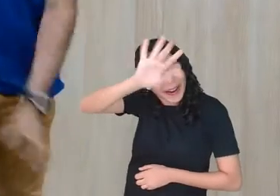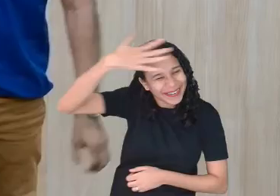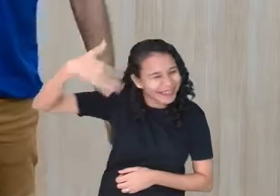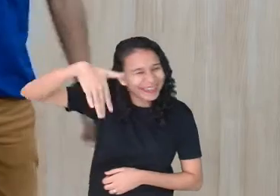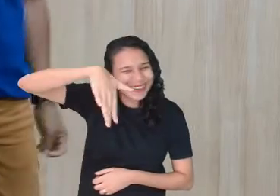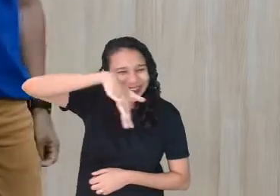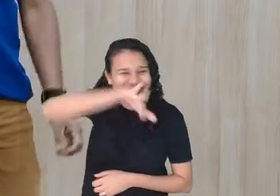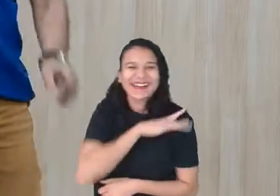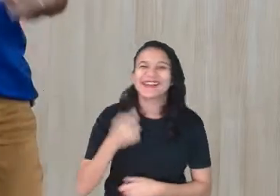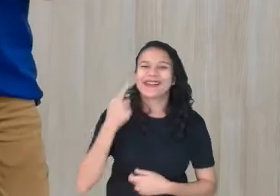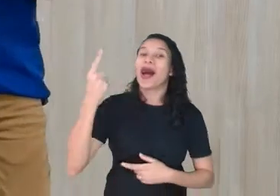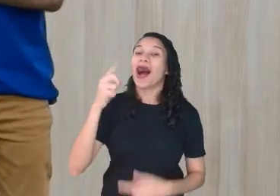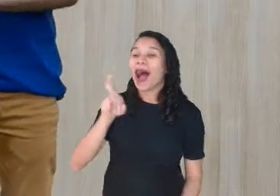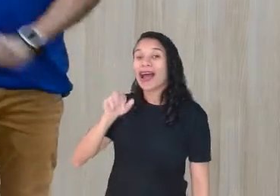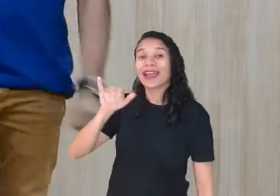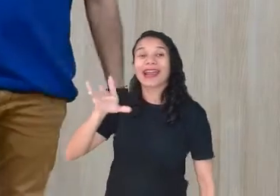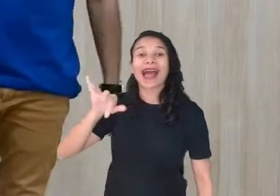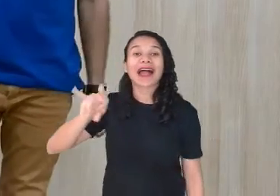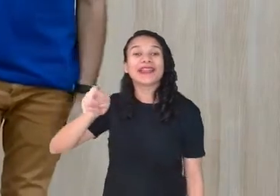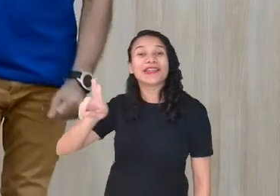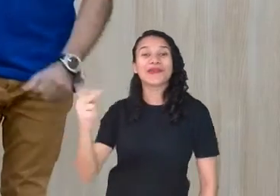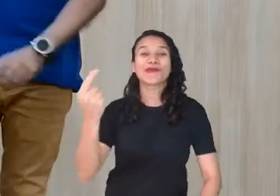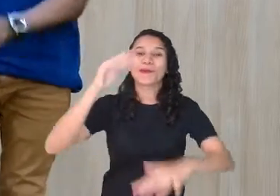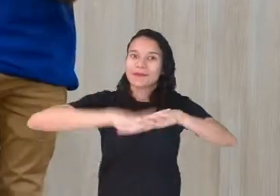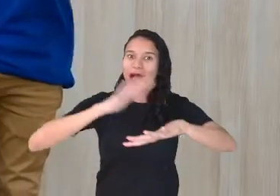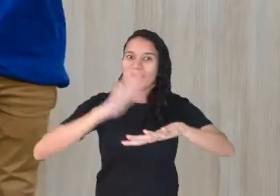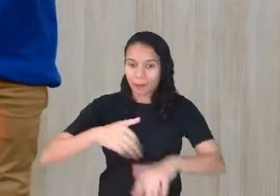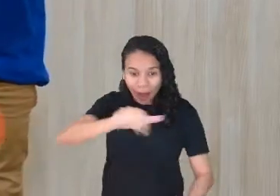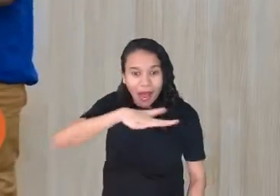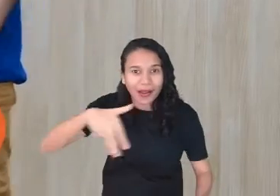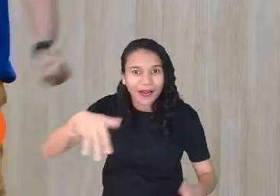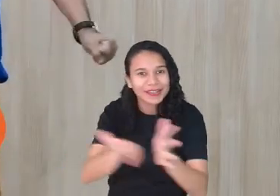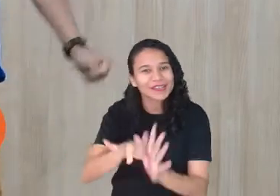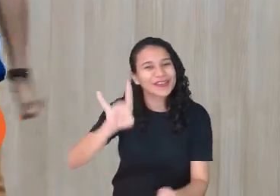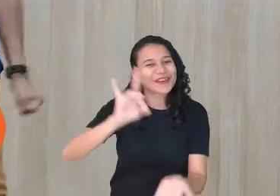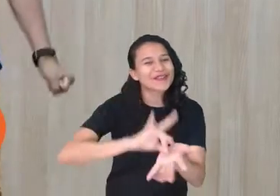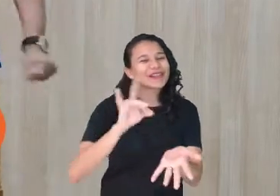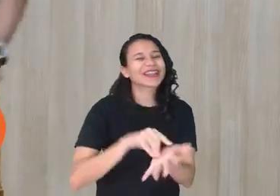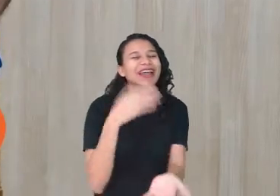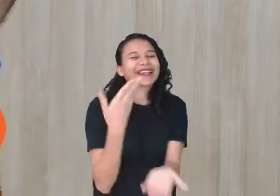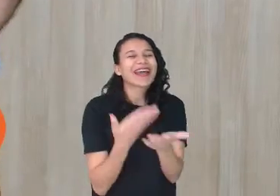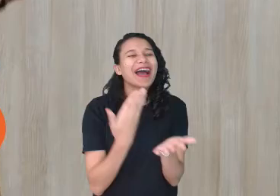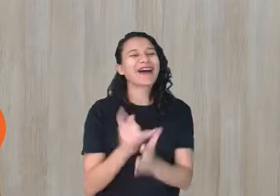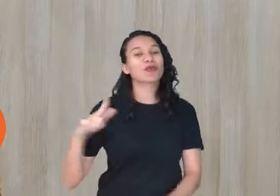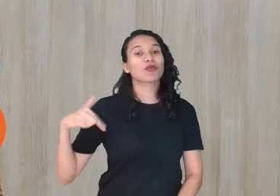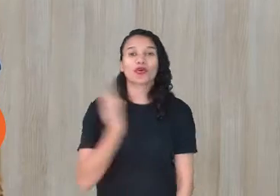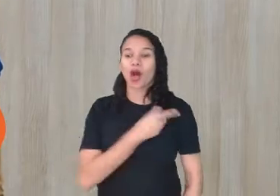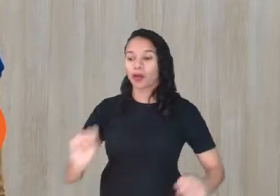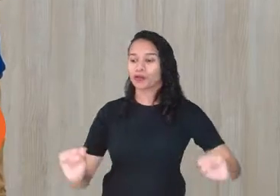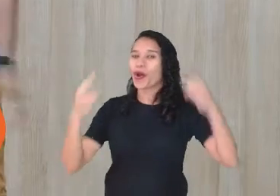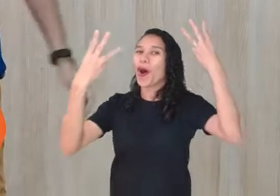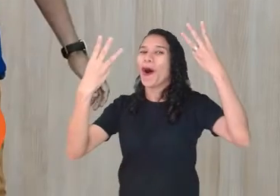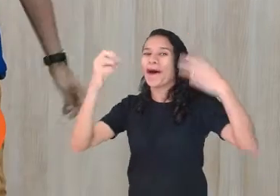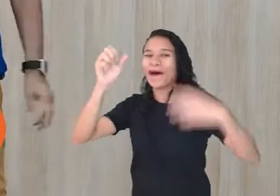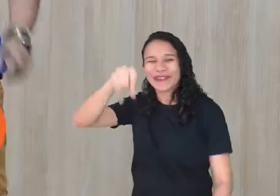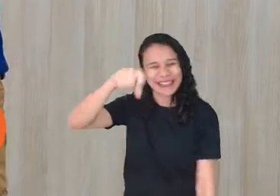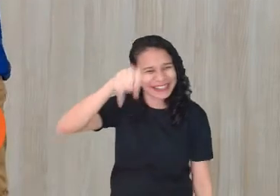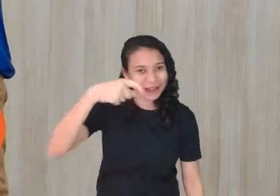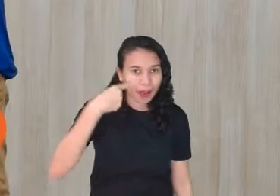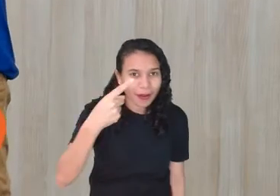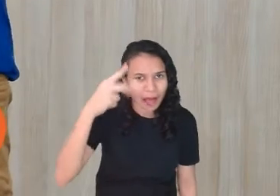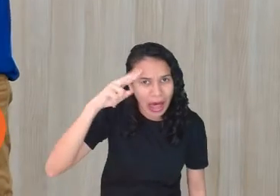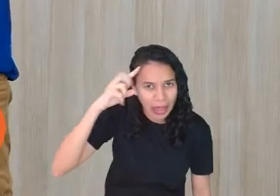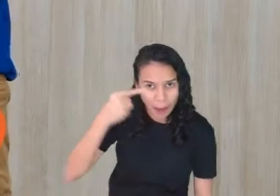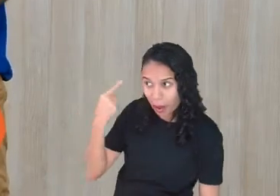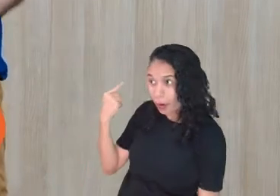Fala, galera! Ricardinho Matemática na área, exatamente, mais uma aula aqui, show de bola! Você lembra